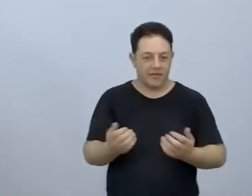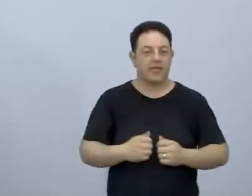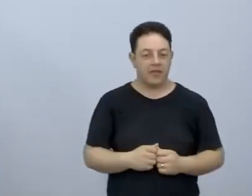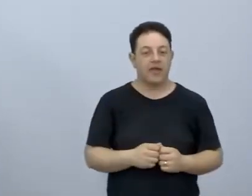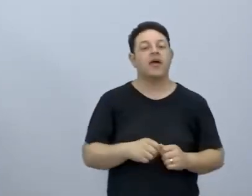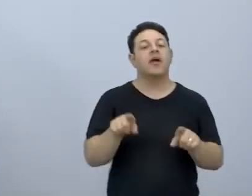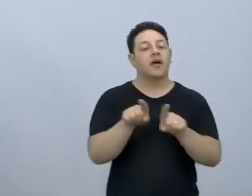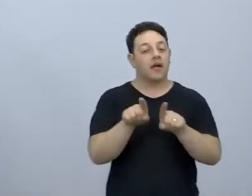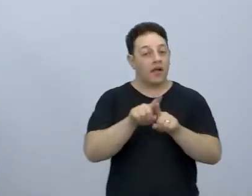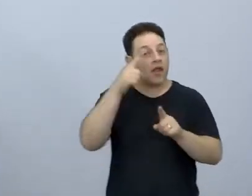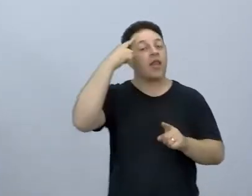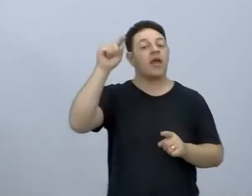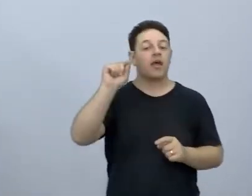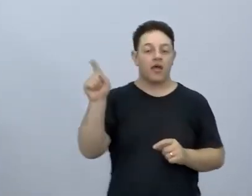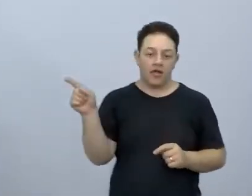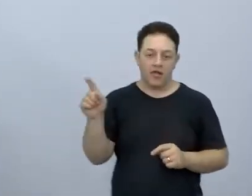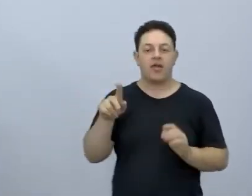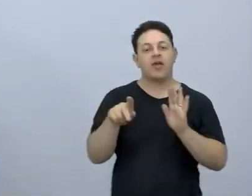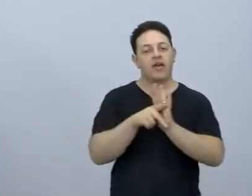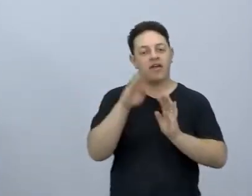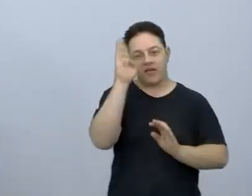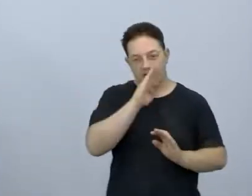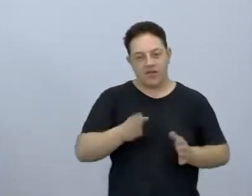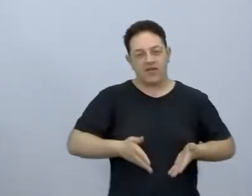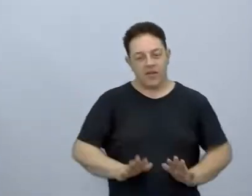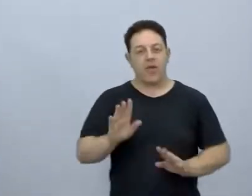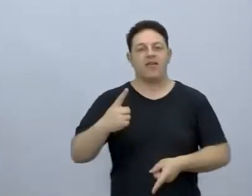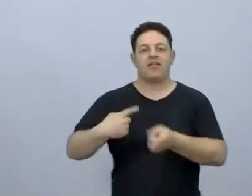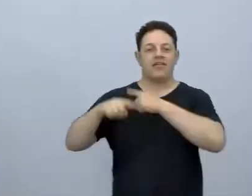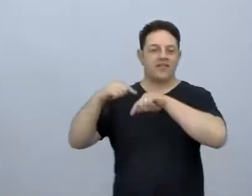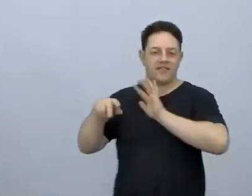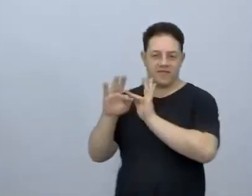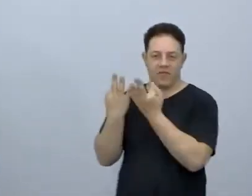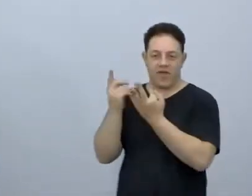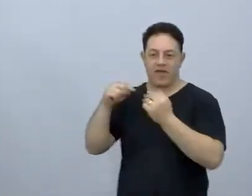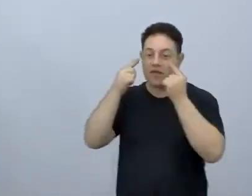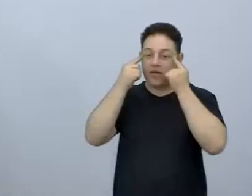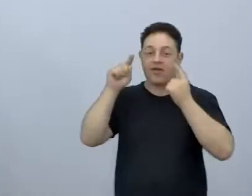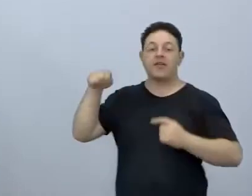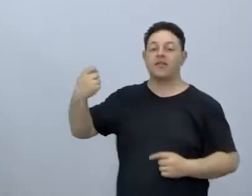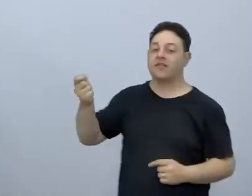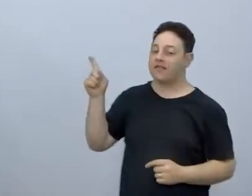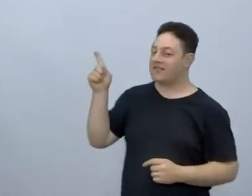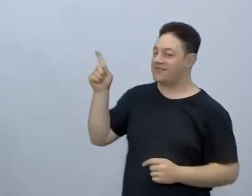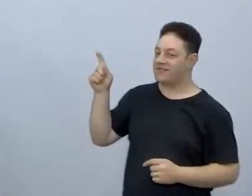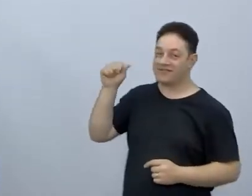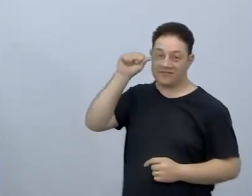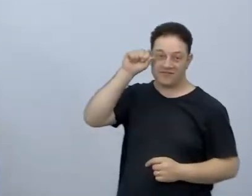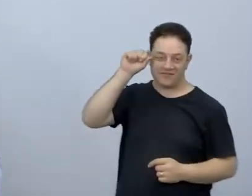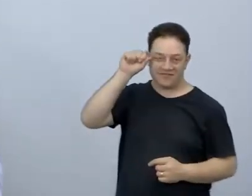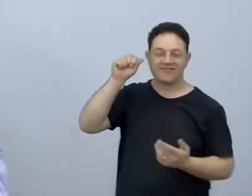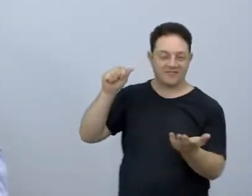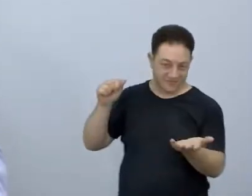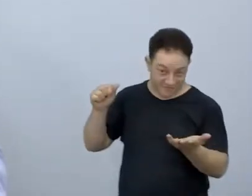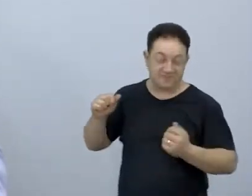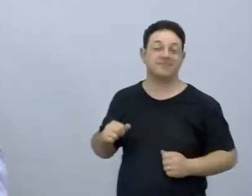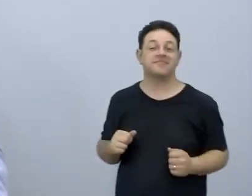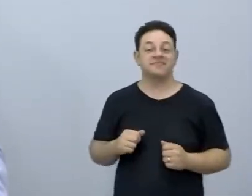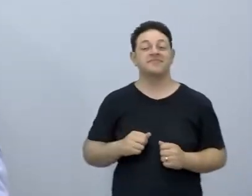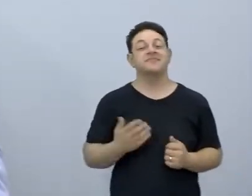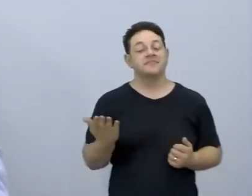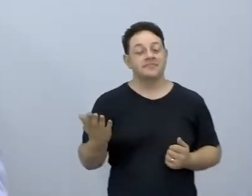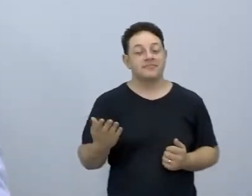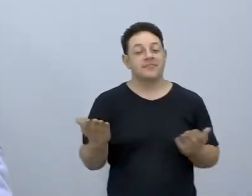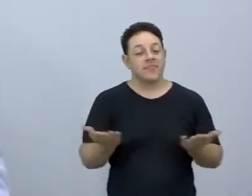se lembra de mim, eu sou professor brasileiro nato, descendente de japoneses. Meu símbolo é o A com olho puxado e hoje